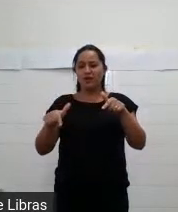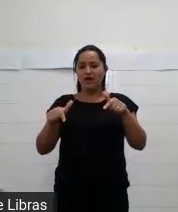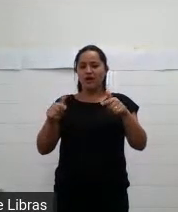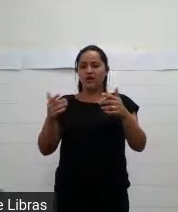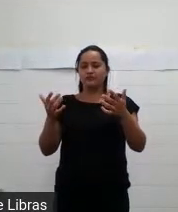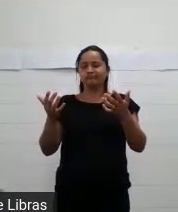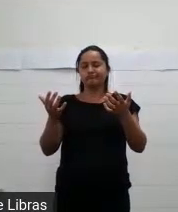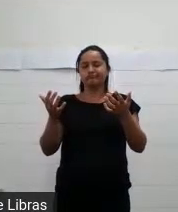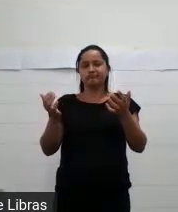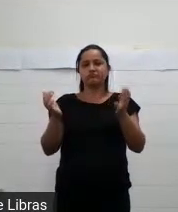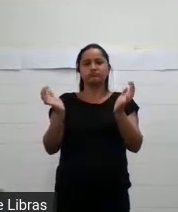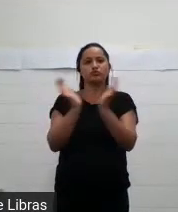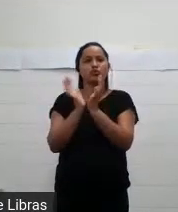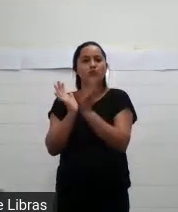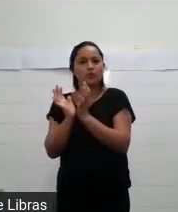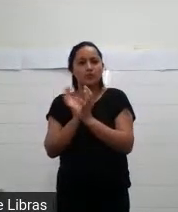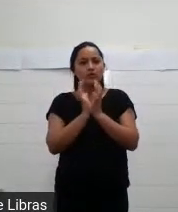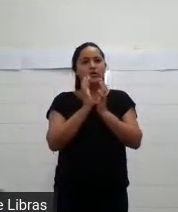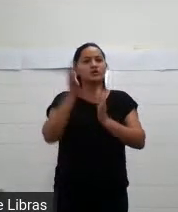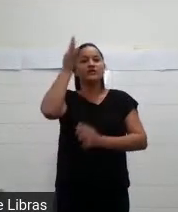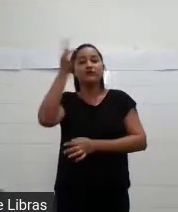né? Abriga